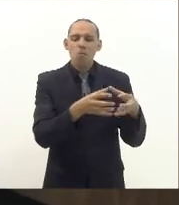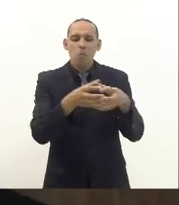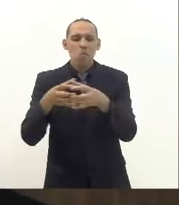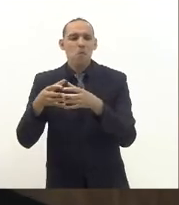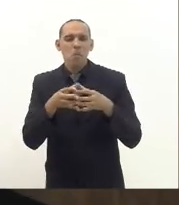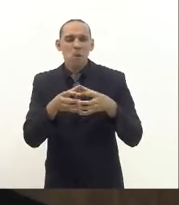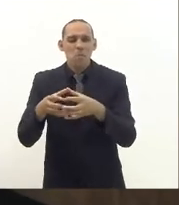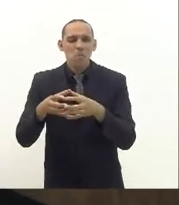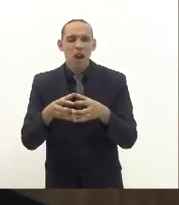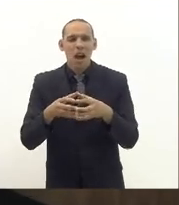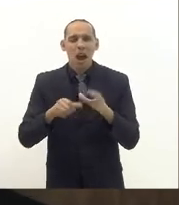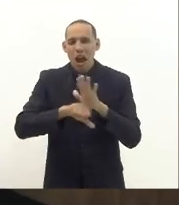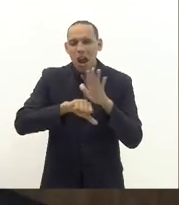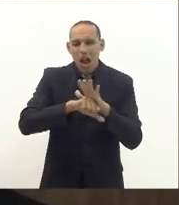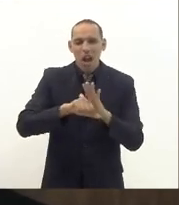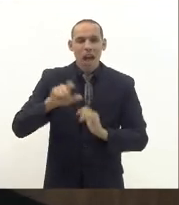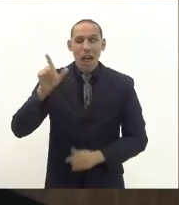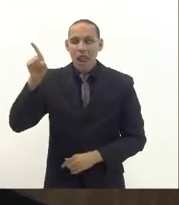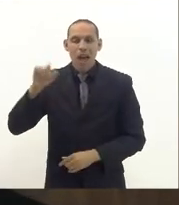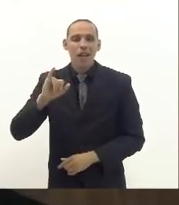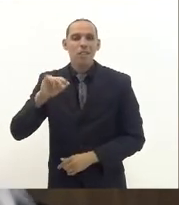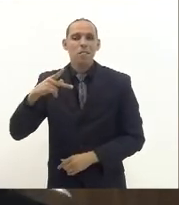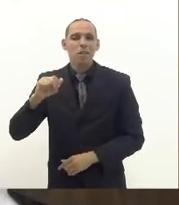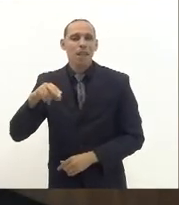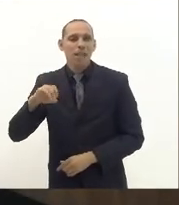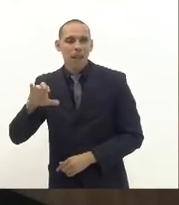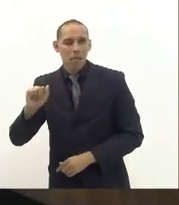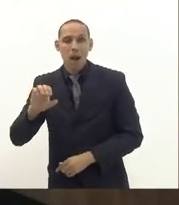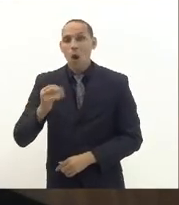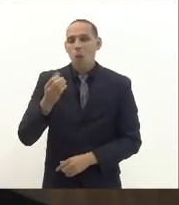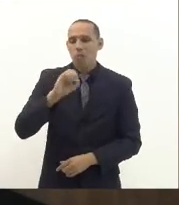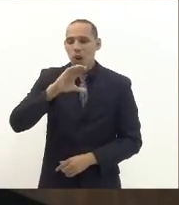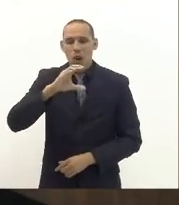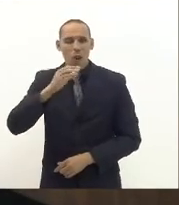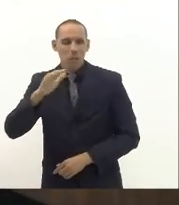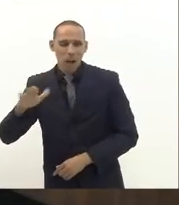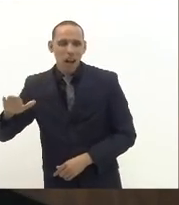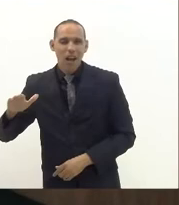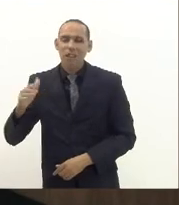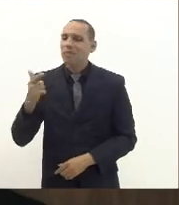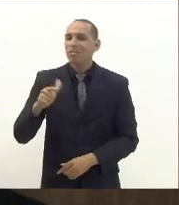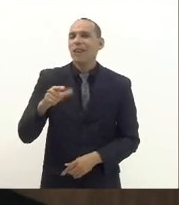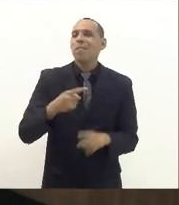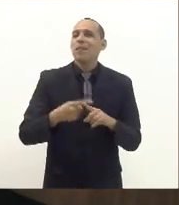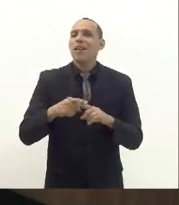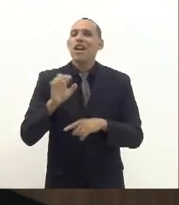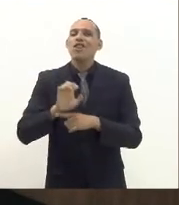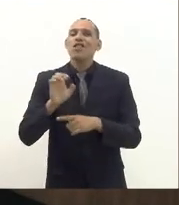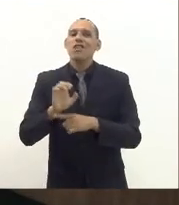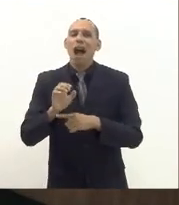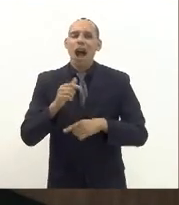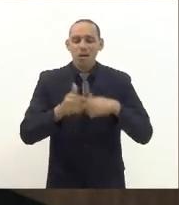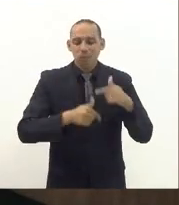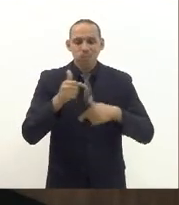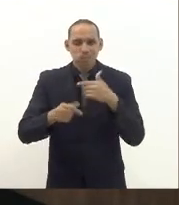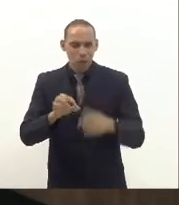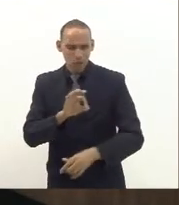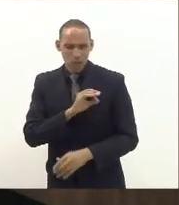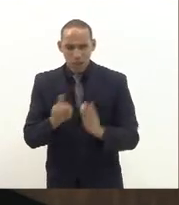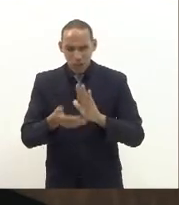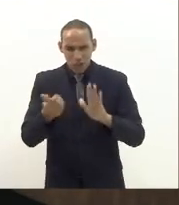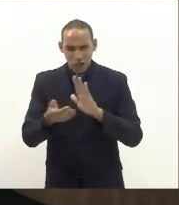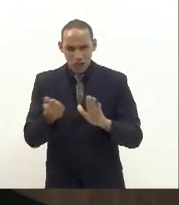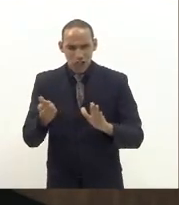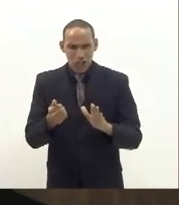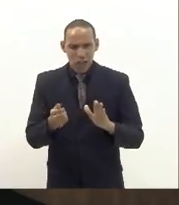bairro de Ipanema no bairro de Copacabana e porque não há o estado lá conseguiu através das suas operações policiais